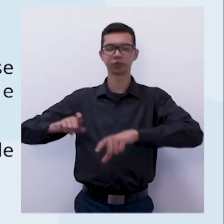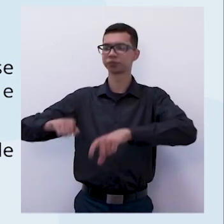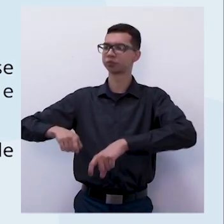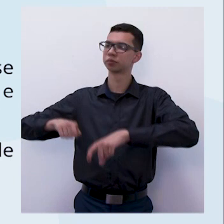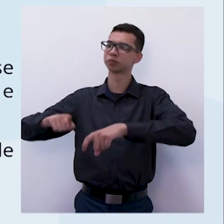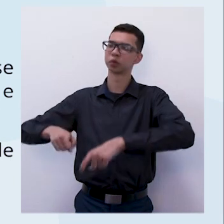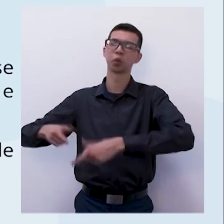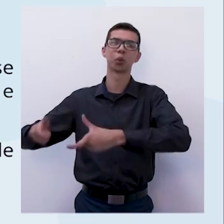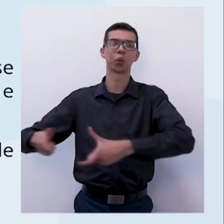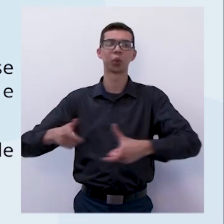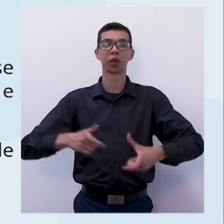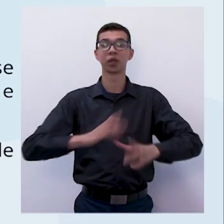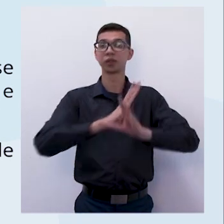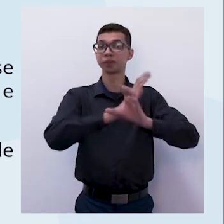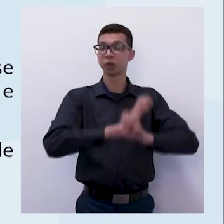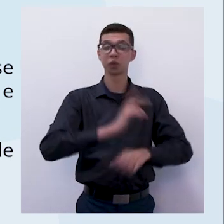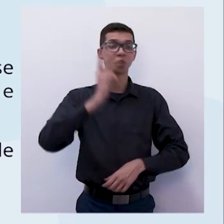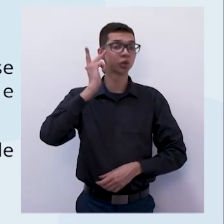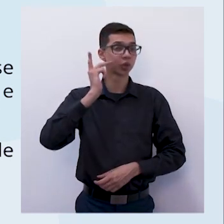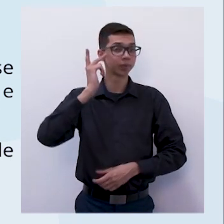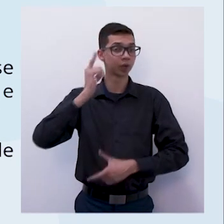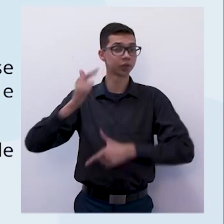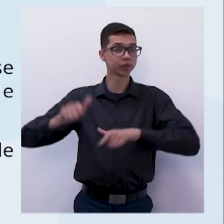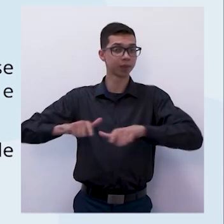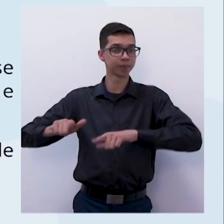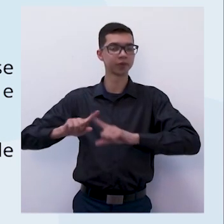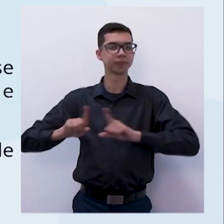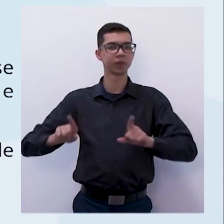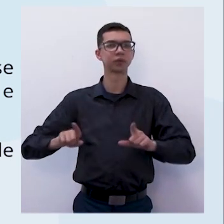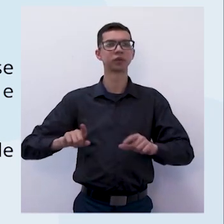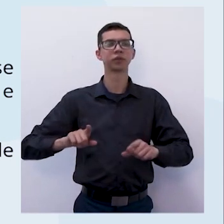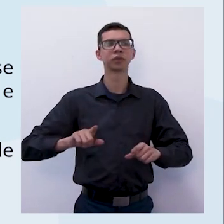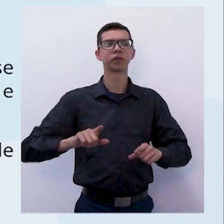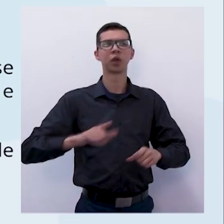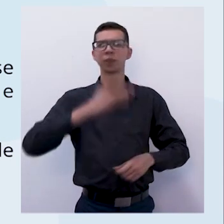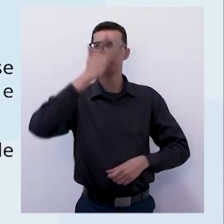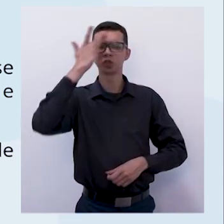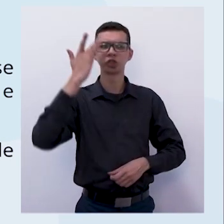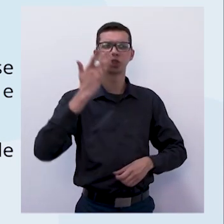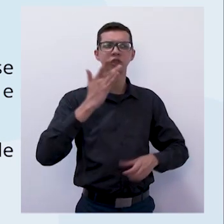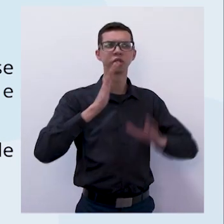dos espartanos numa boa, mas de repente alguém convoca uma guerra